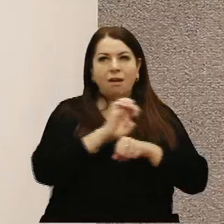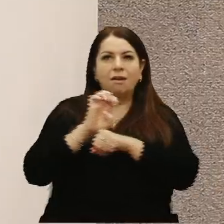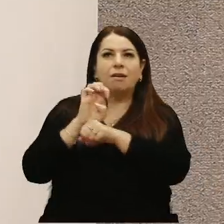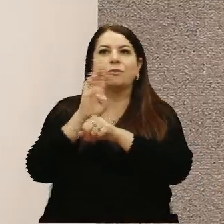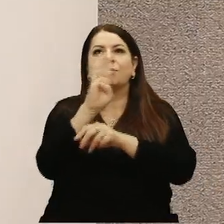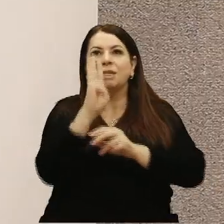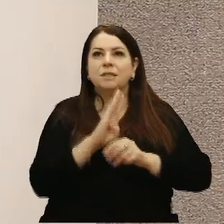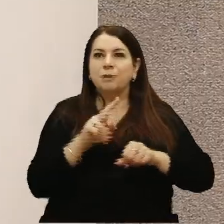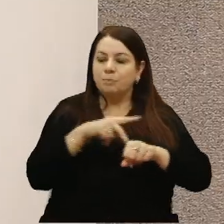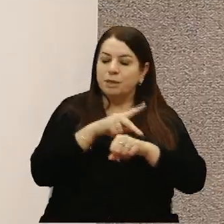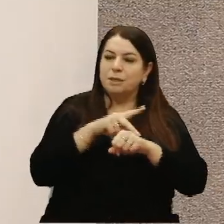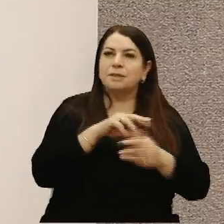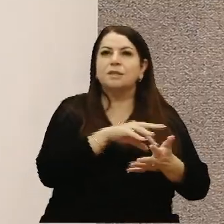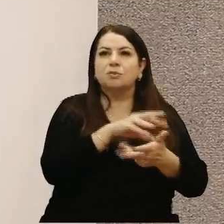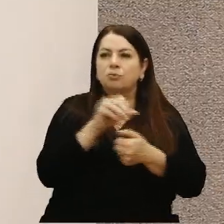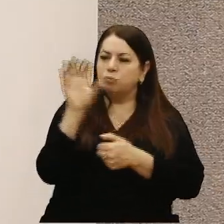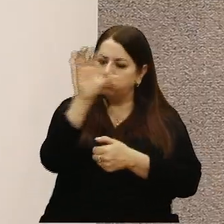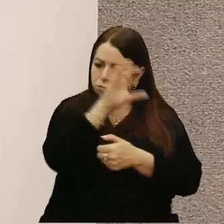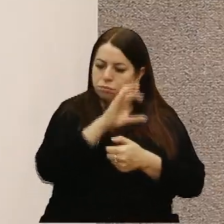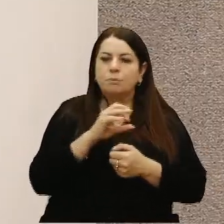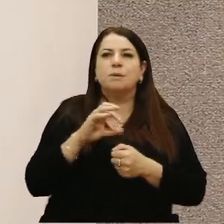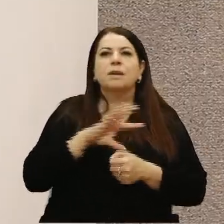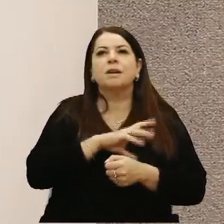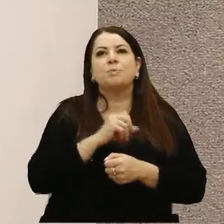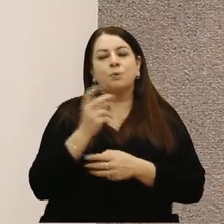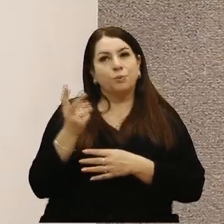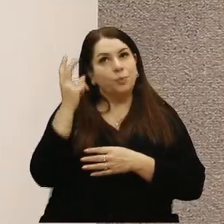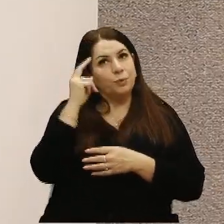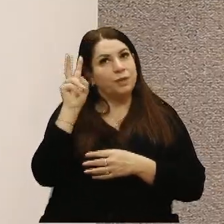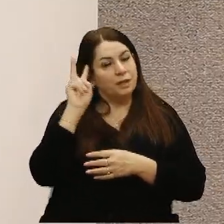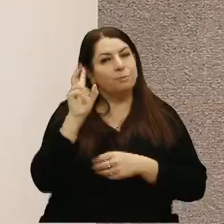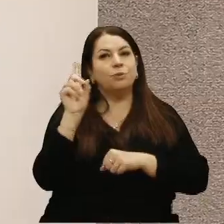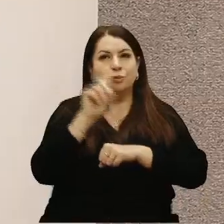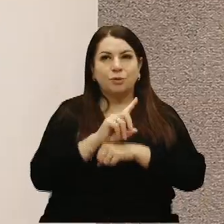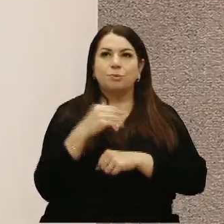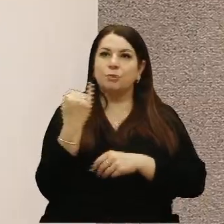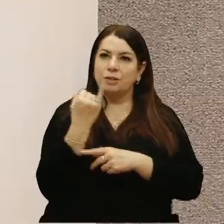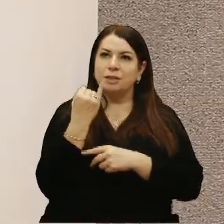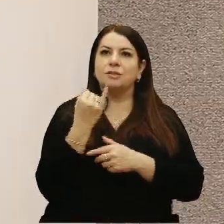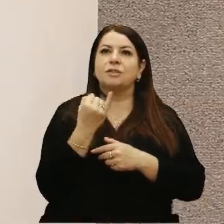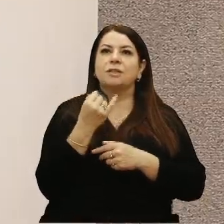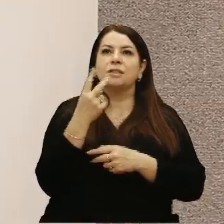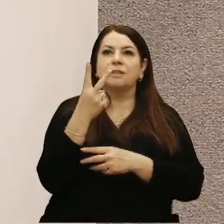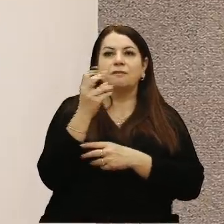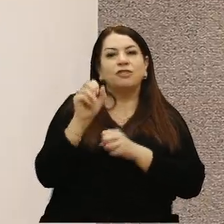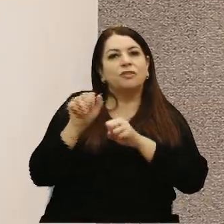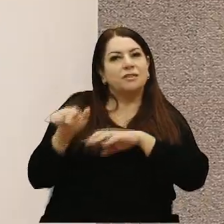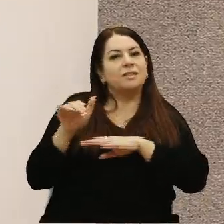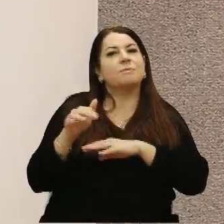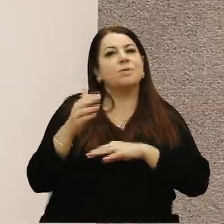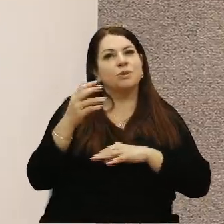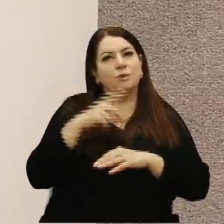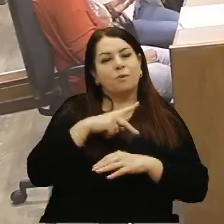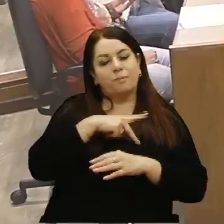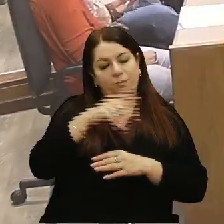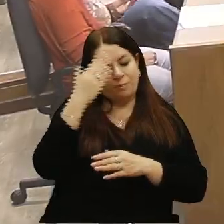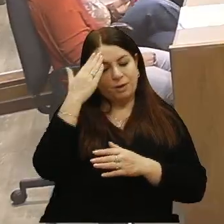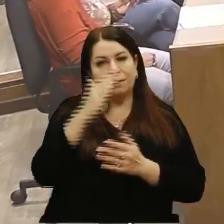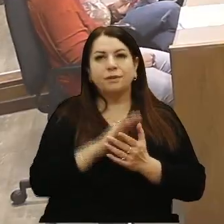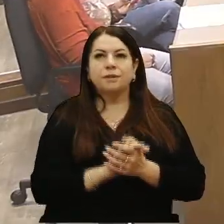outros países desse mundo, mas que amam, cultuam e lembram da data tão importante para nós, que é o 20 de setembro. Era isso, presidente. Muito